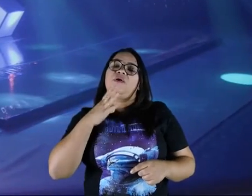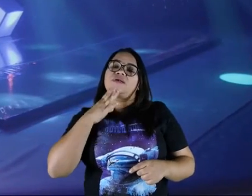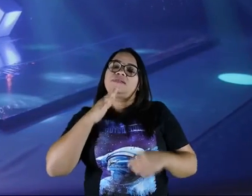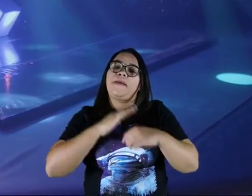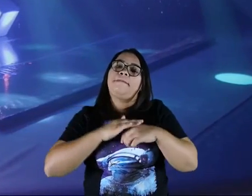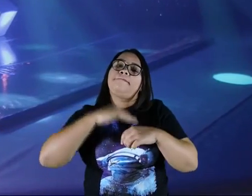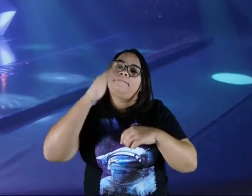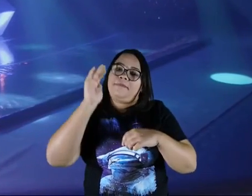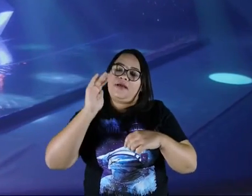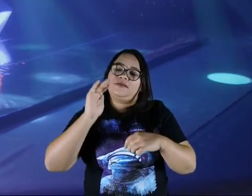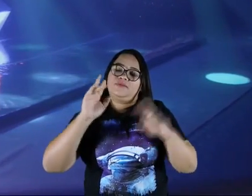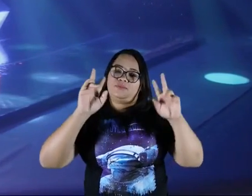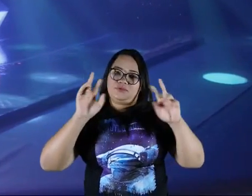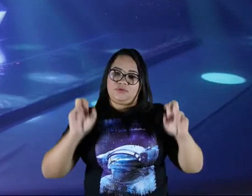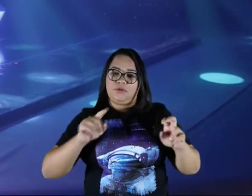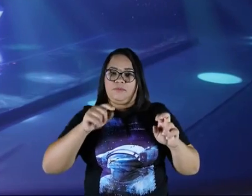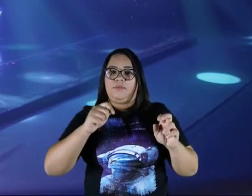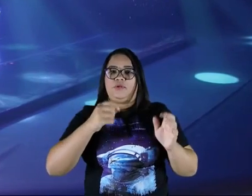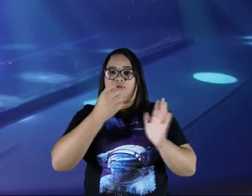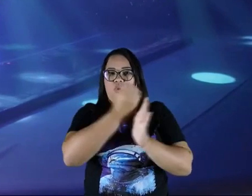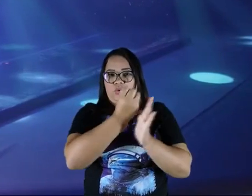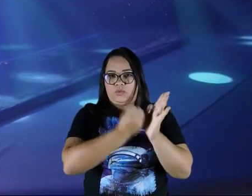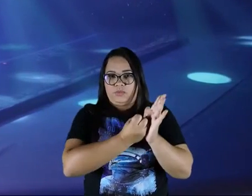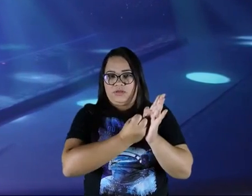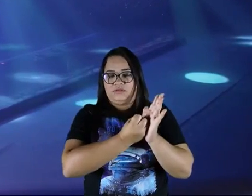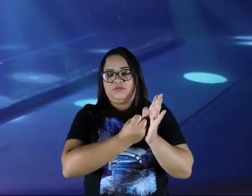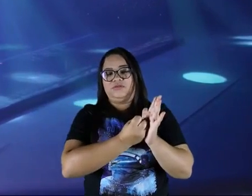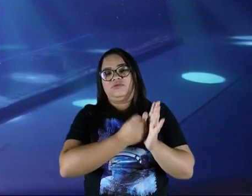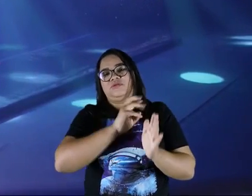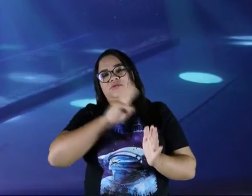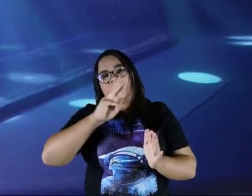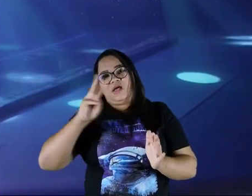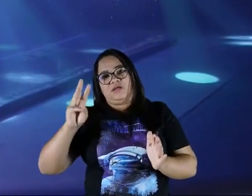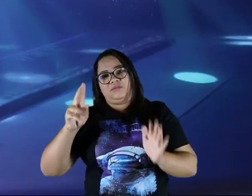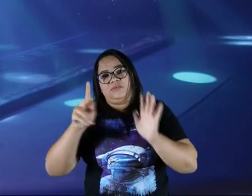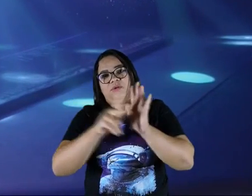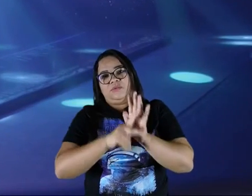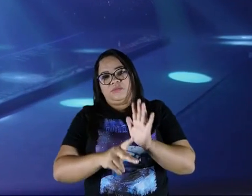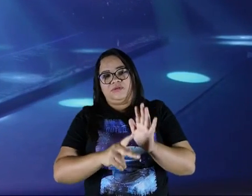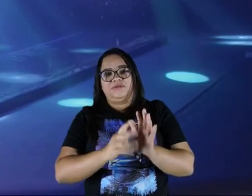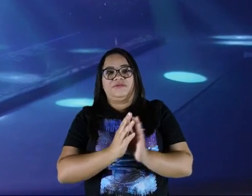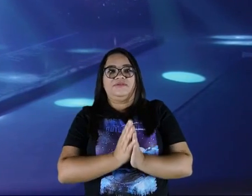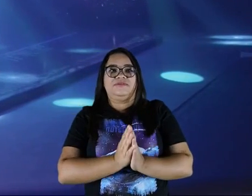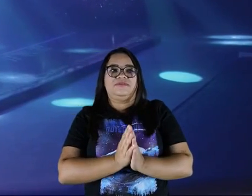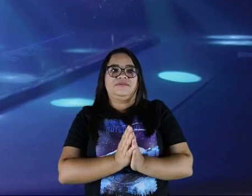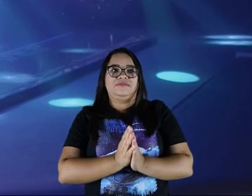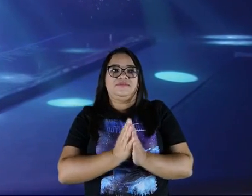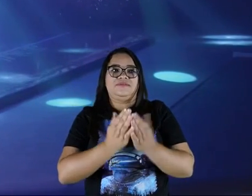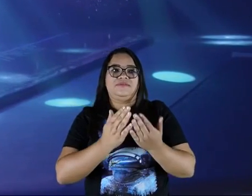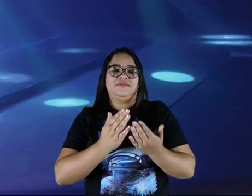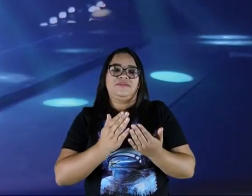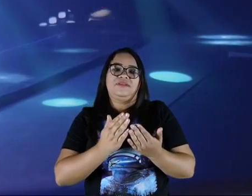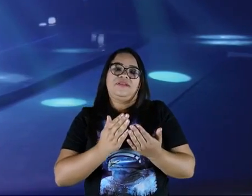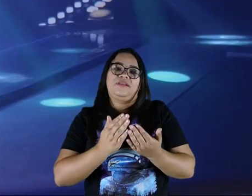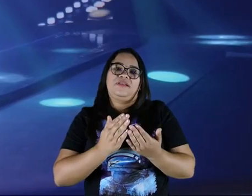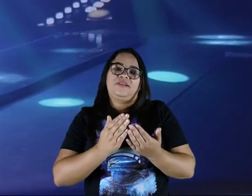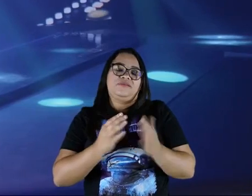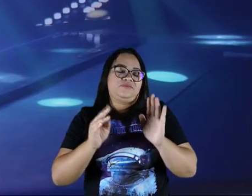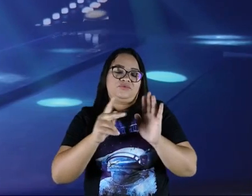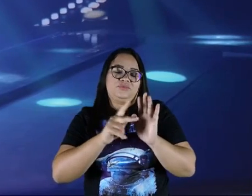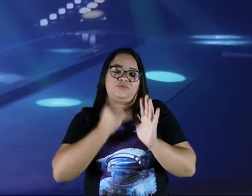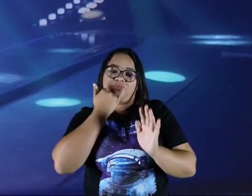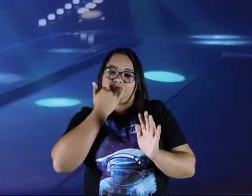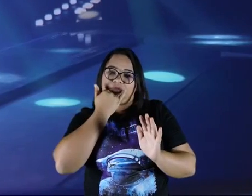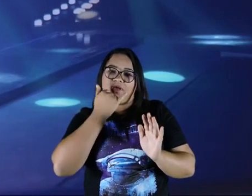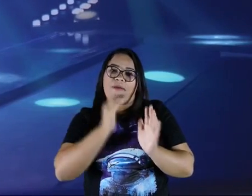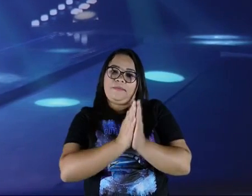na íntegra no site oficial da igreja ou acessando o QR Code. Eu esqueci nas outras duas abordagens de falar do QR Code, mas